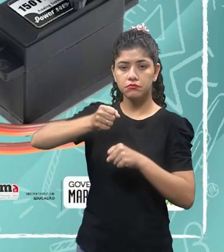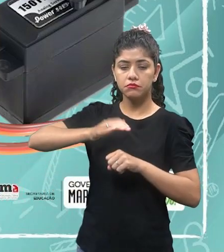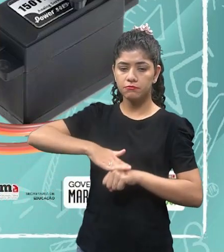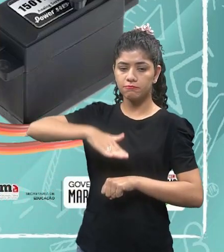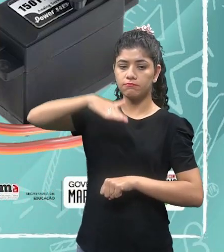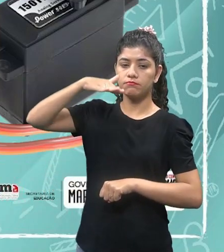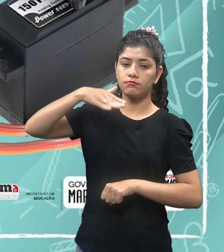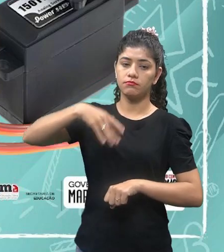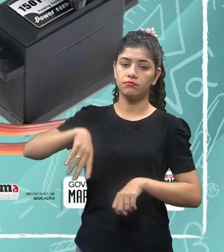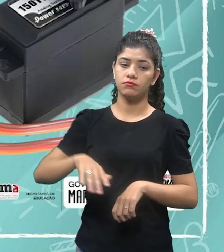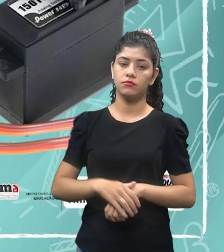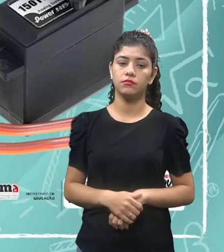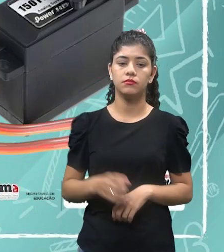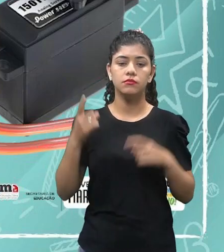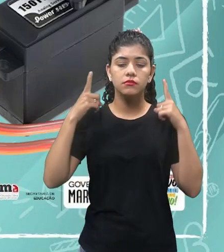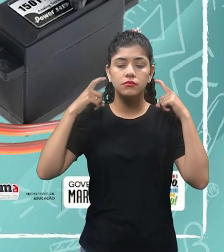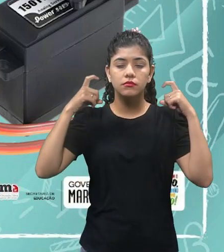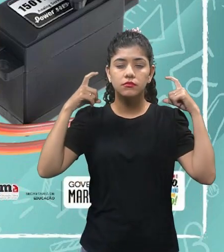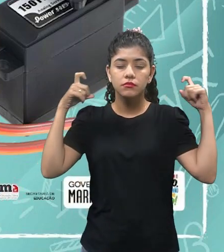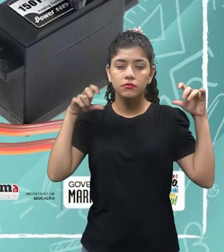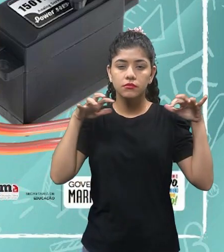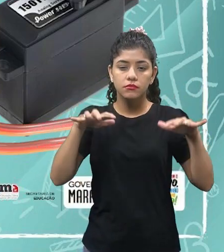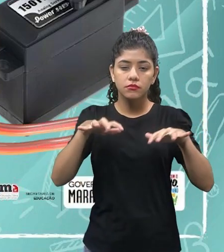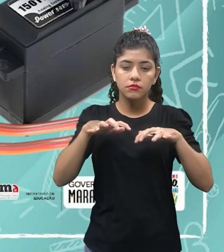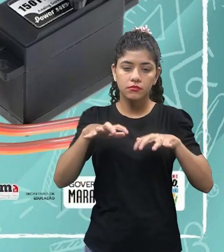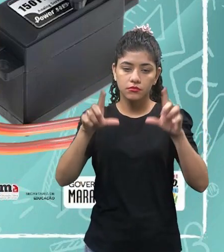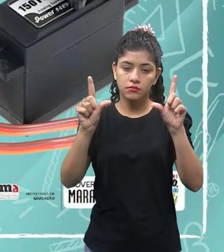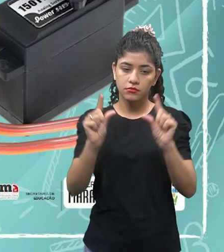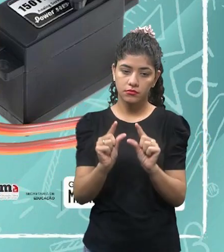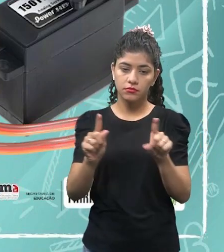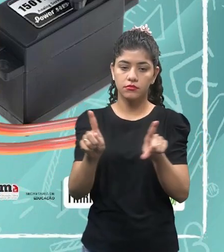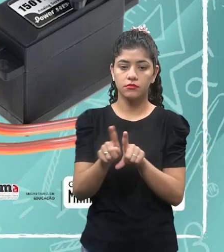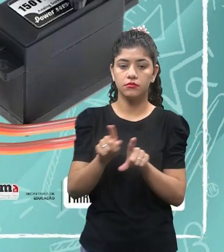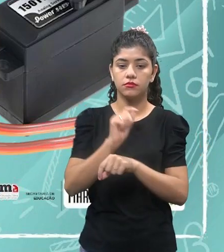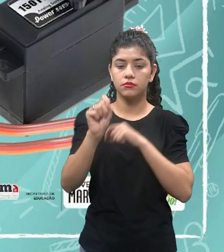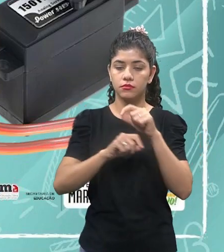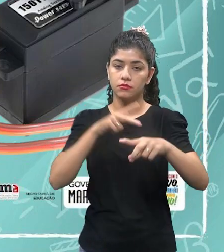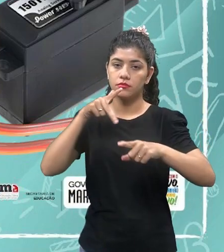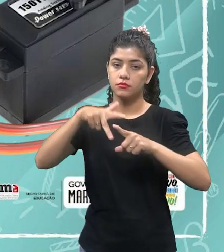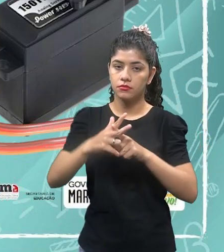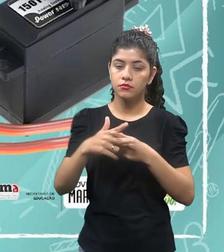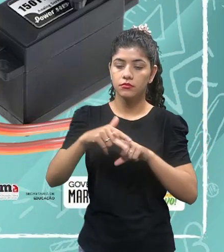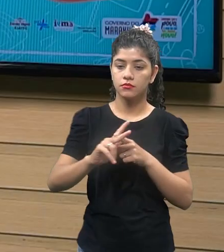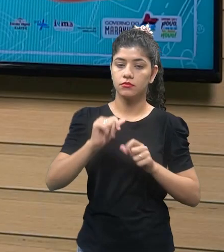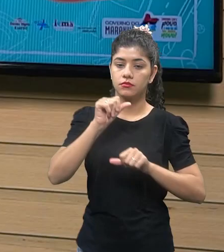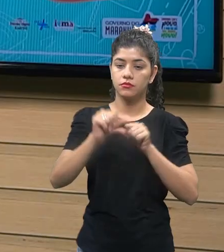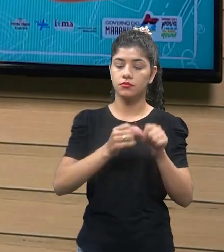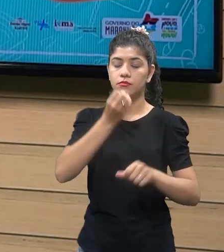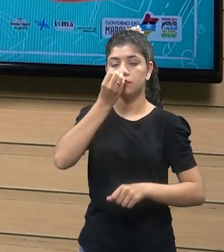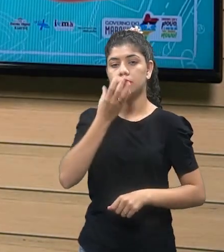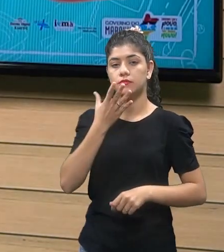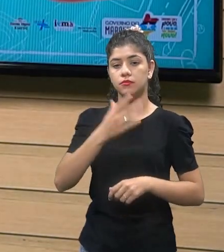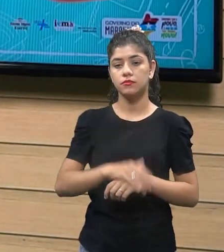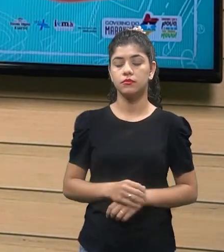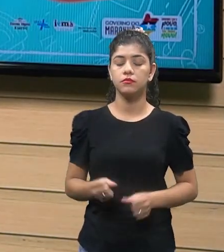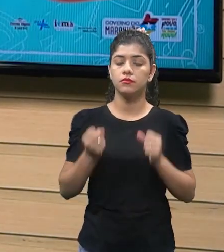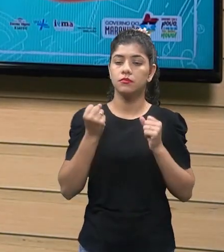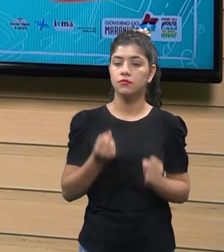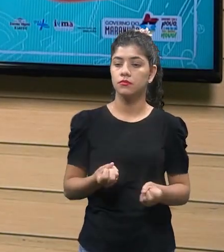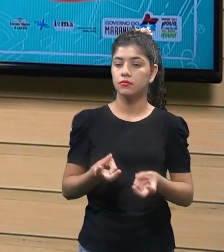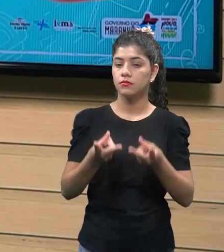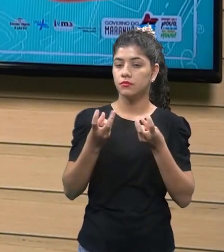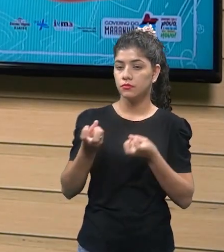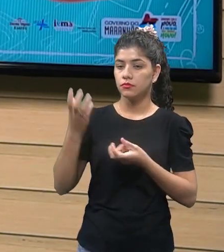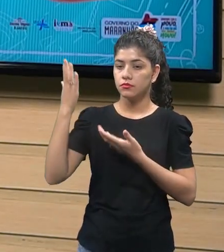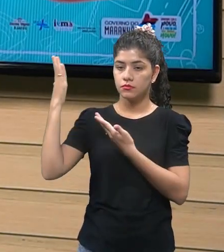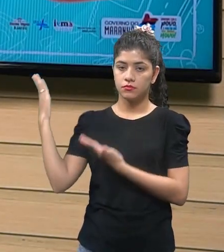motriz elevada, ruídos e vibrações baixos e excelente manutenção. Aqui vocês podem ver alguns